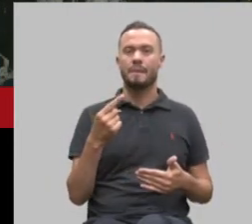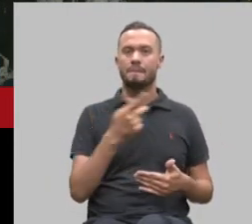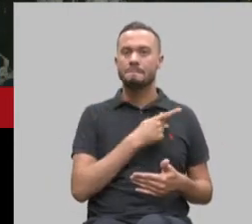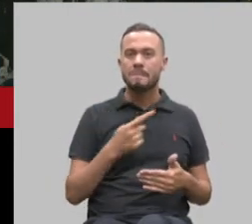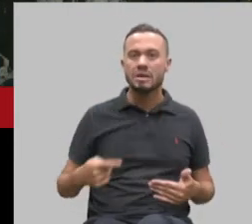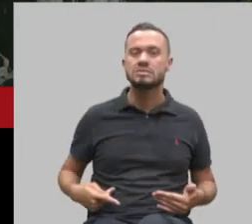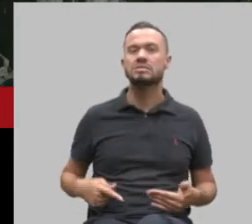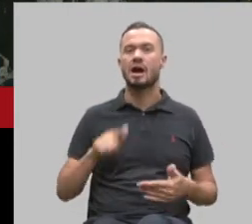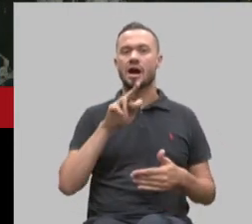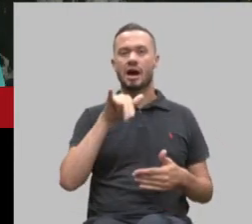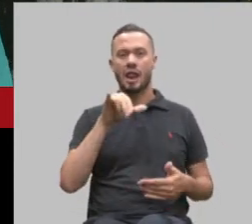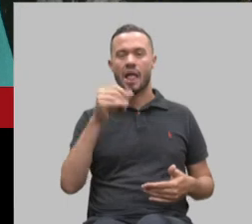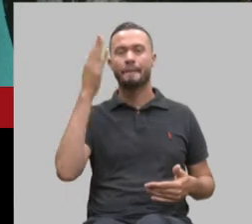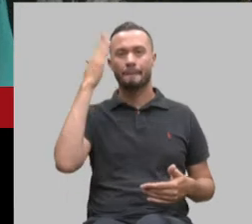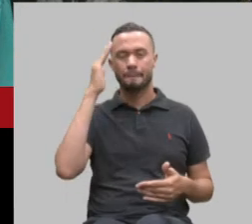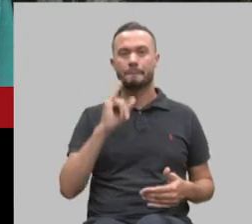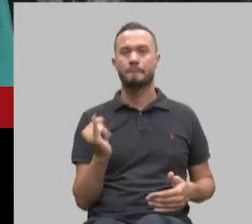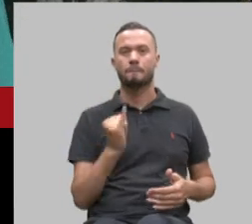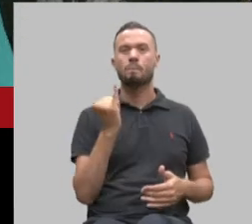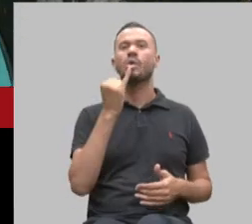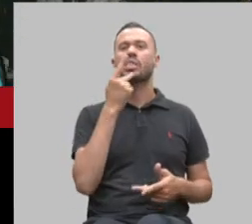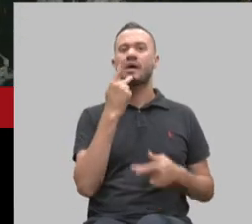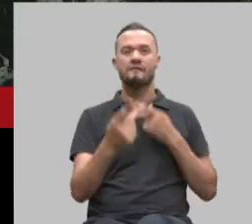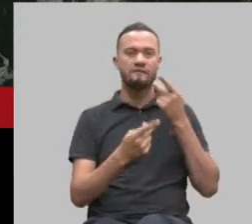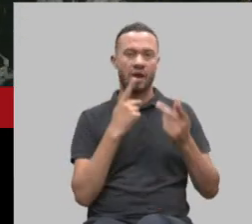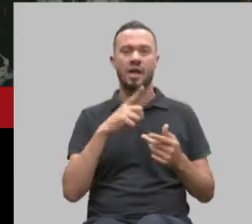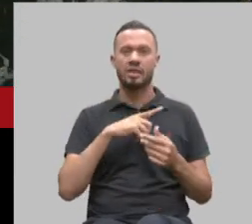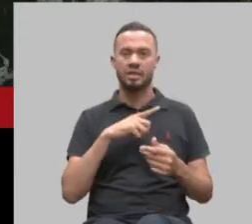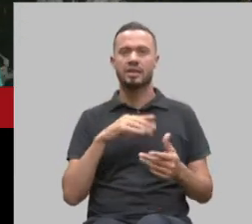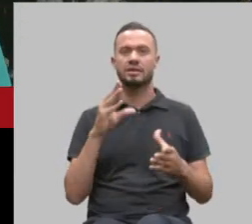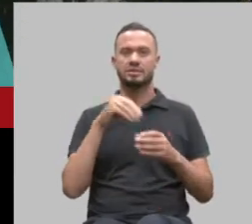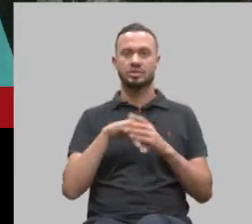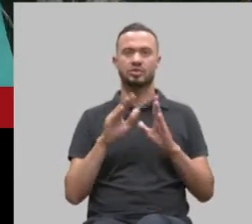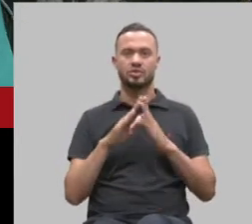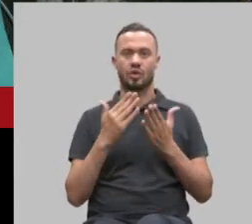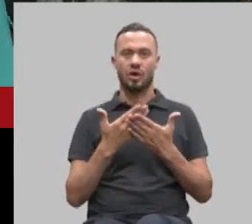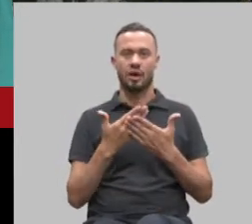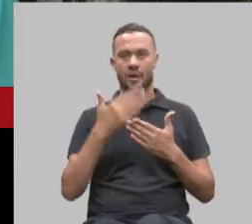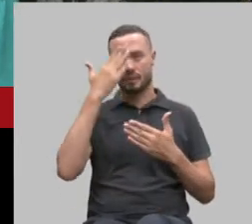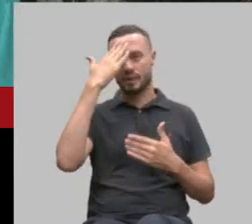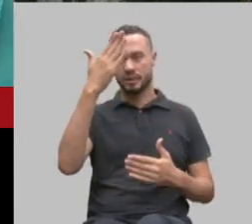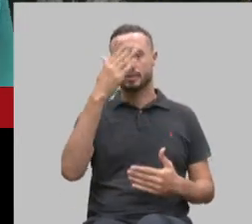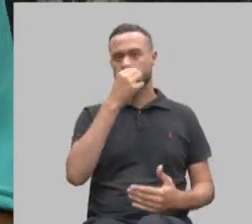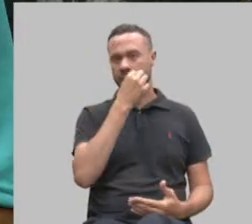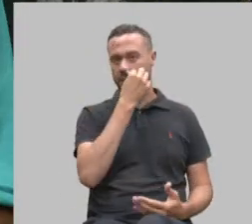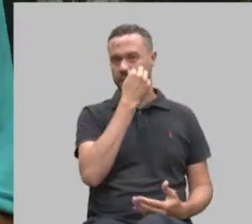sobre o grêmio estudantil e o quanto é importante ter um grêmio estudantil em nossas escolas Muito